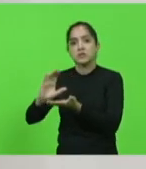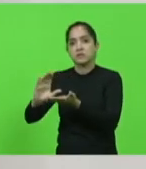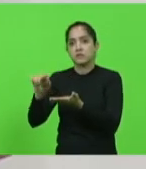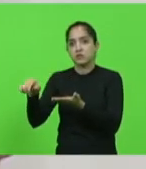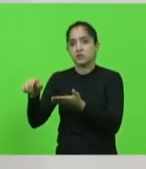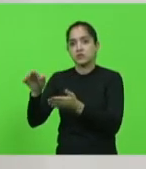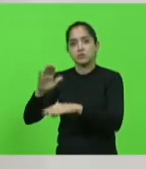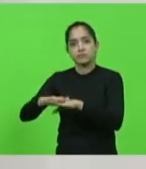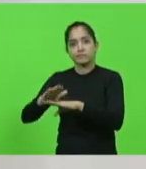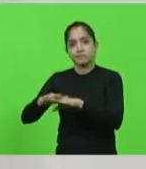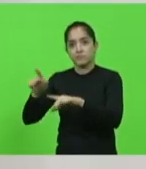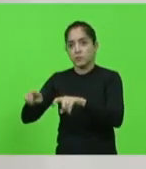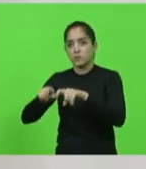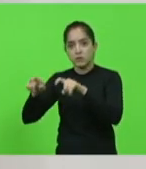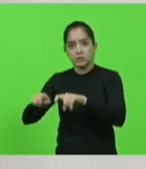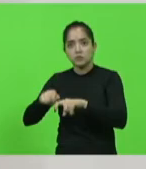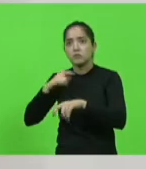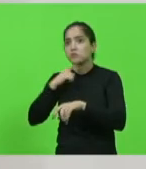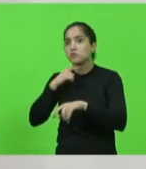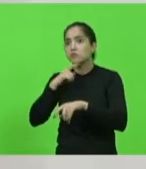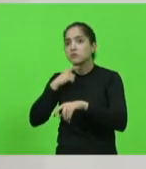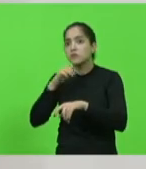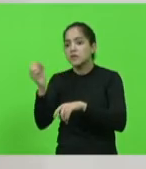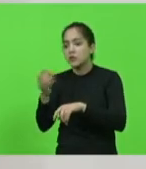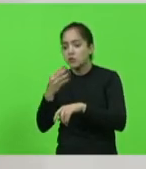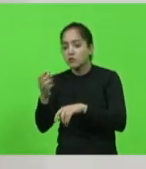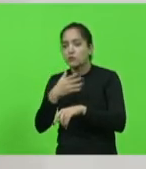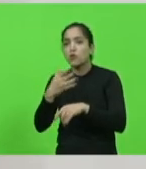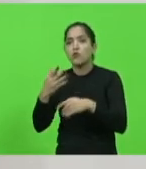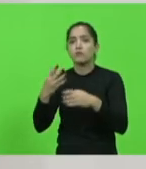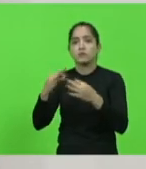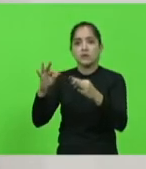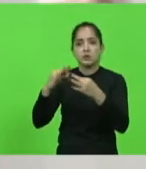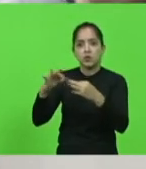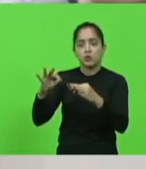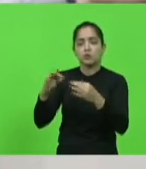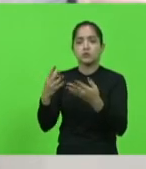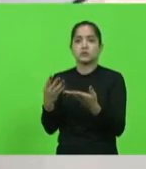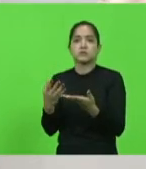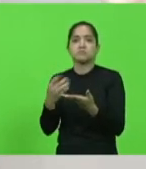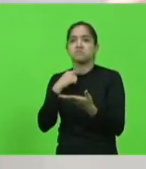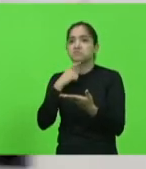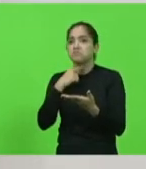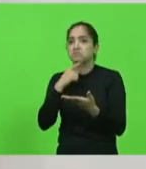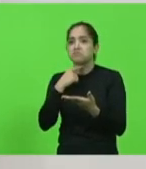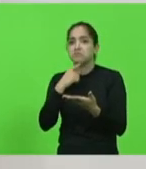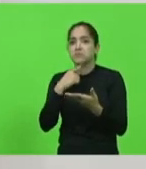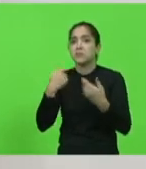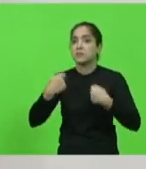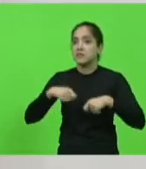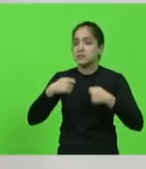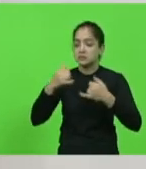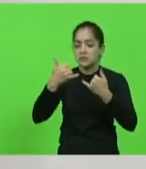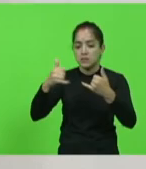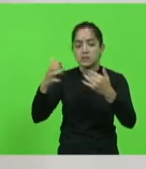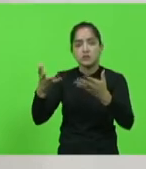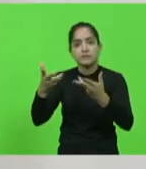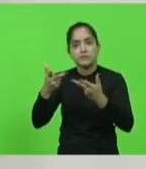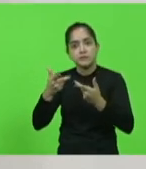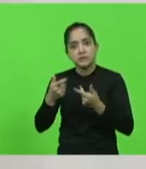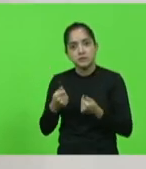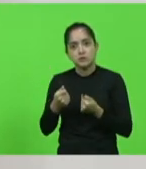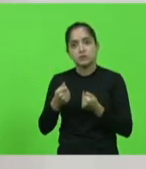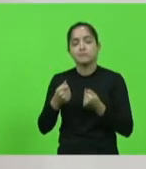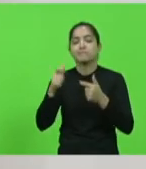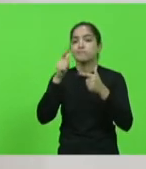conseguem modernizar sua propriedade? Mas que reduza para 200 milhões, mas que se tem uma eficiência energética no interior. Isso é um